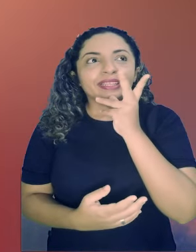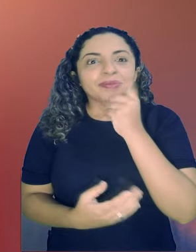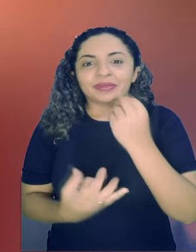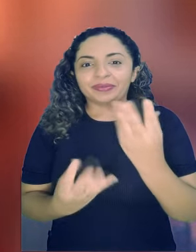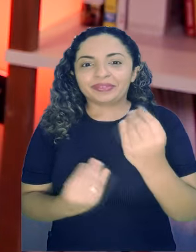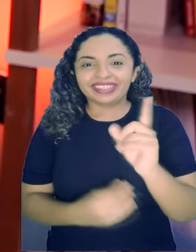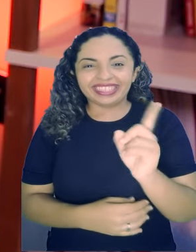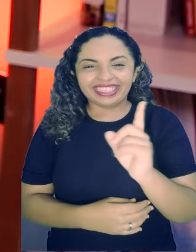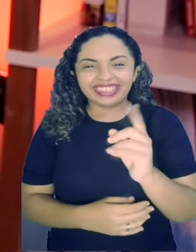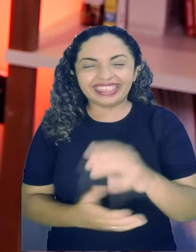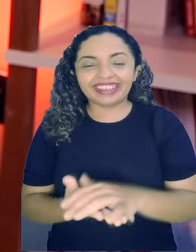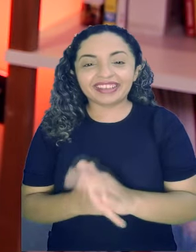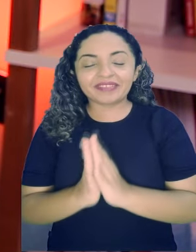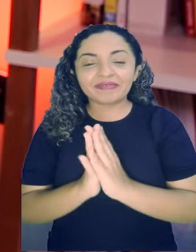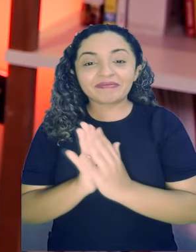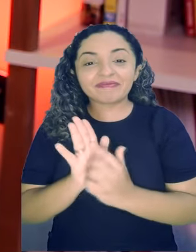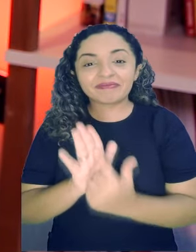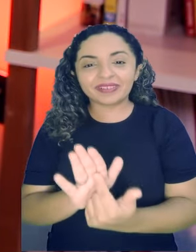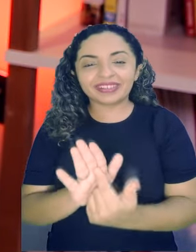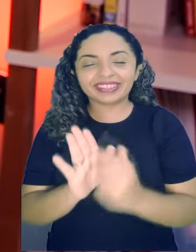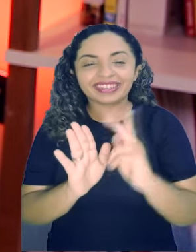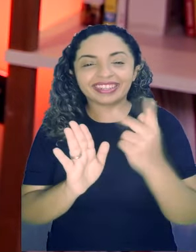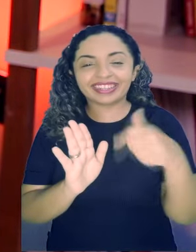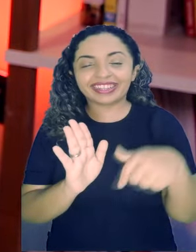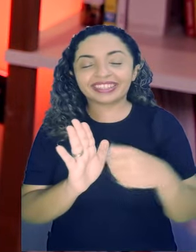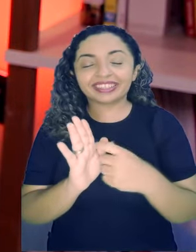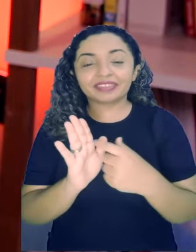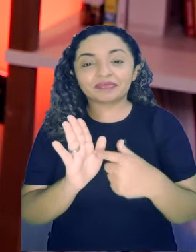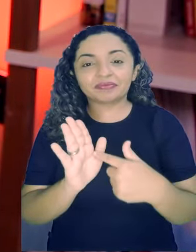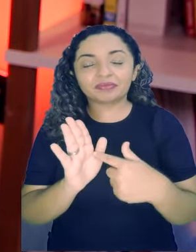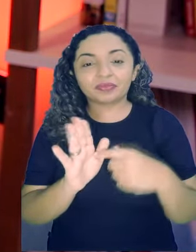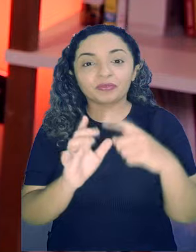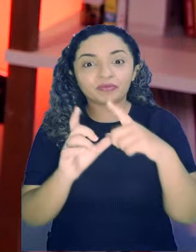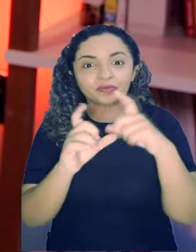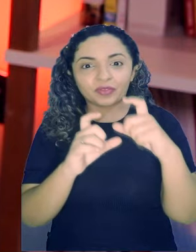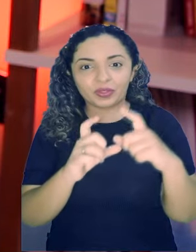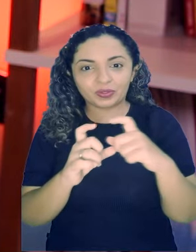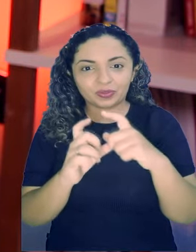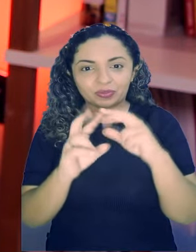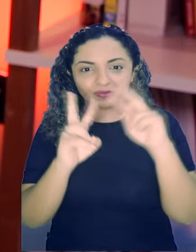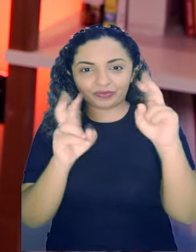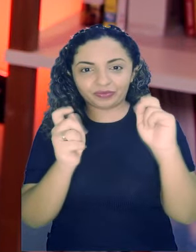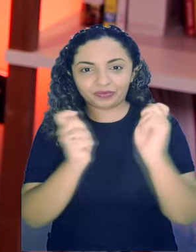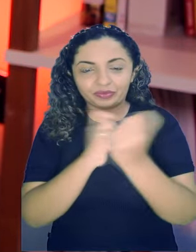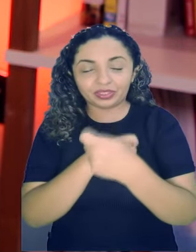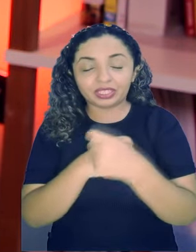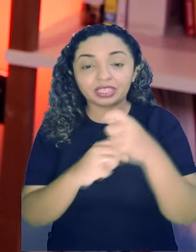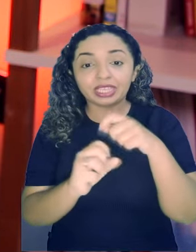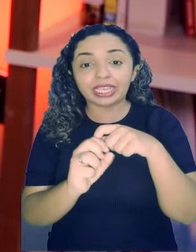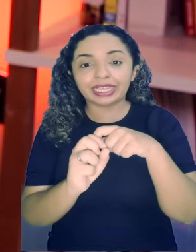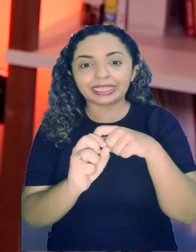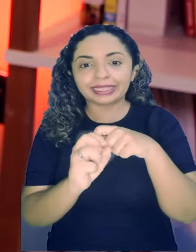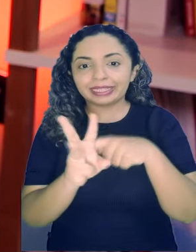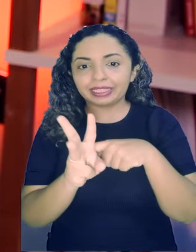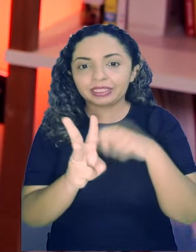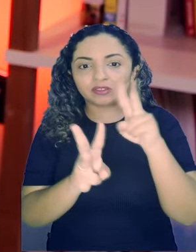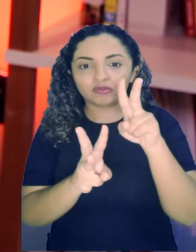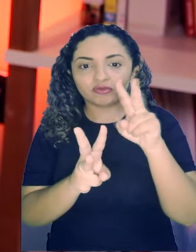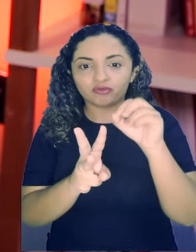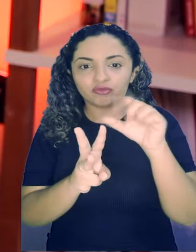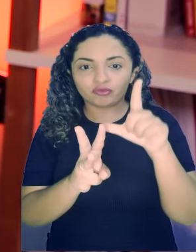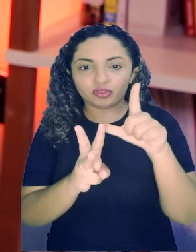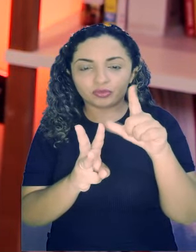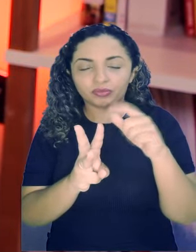demora, mostrar aqui um HQ que eu li, que é essa aqui, ó, O Fotógrafo, que é uma trilogia, são três